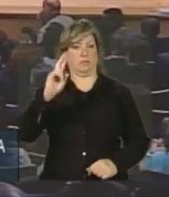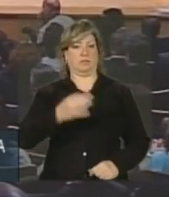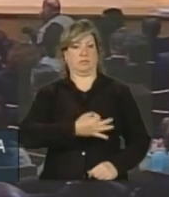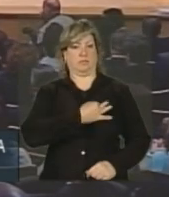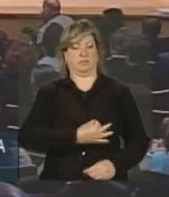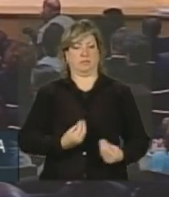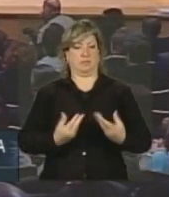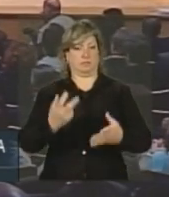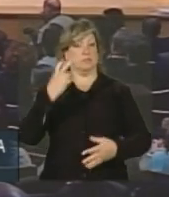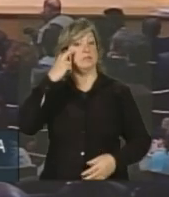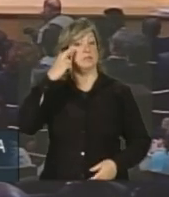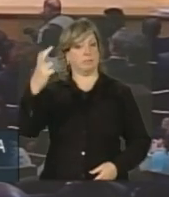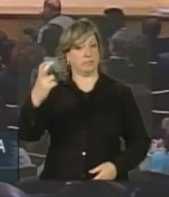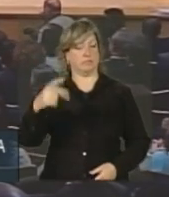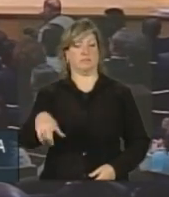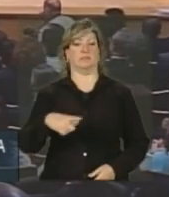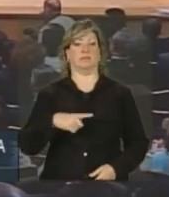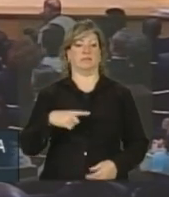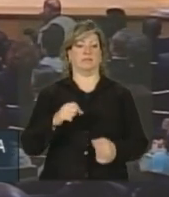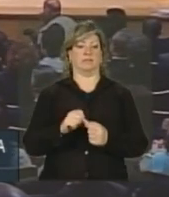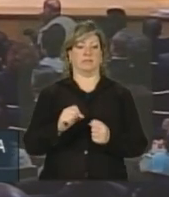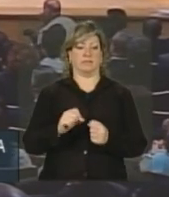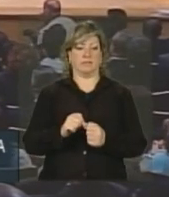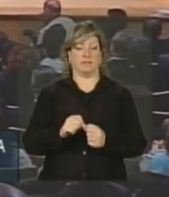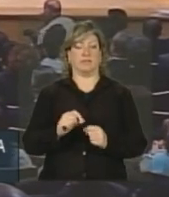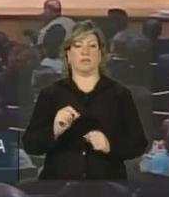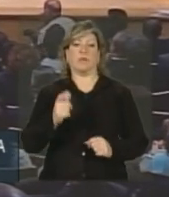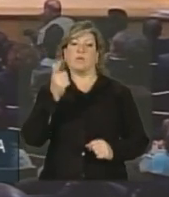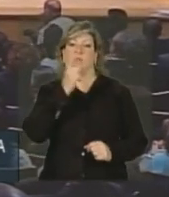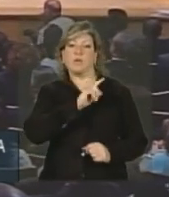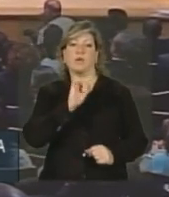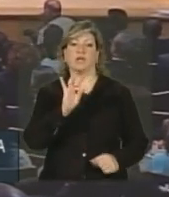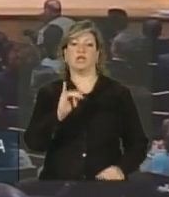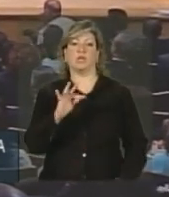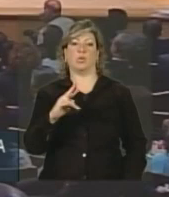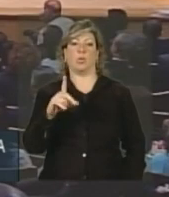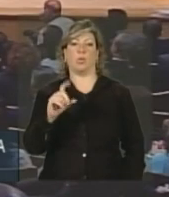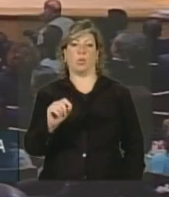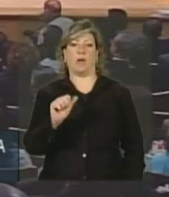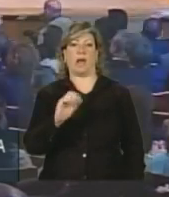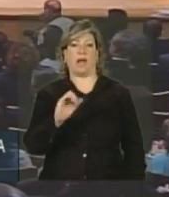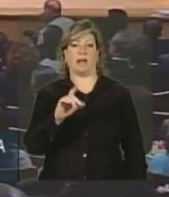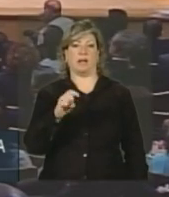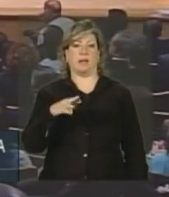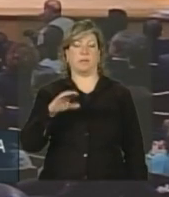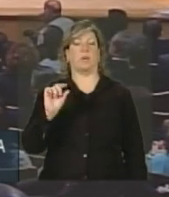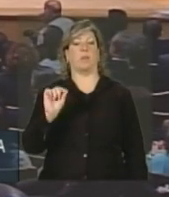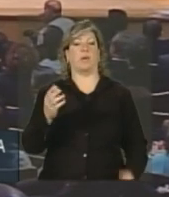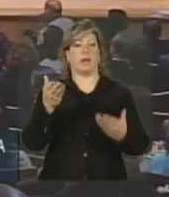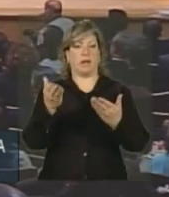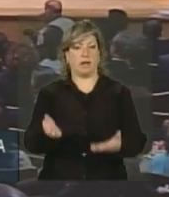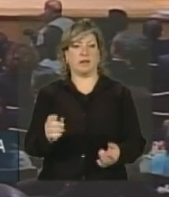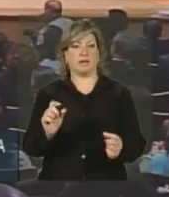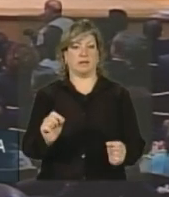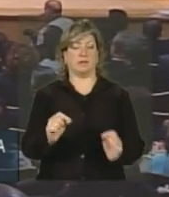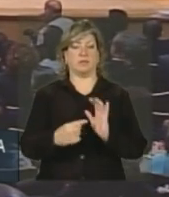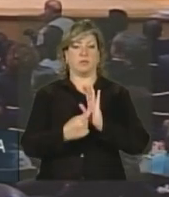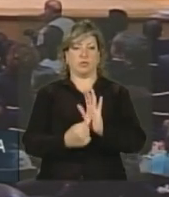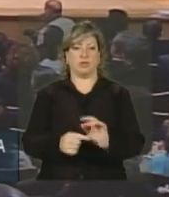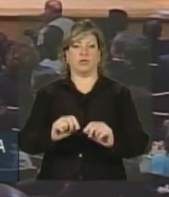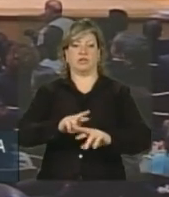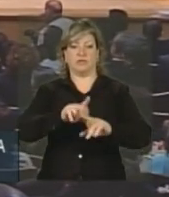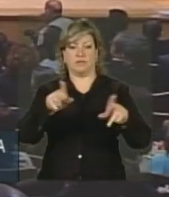mérito intelectual, materializado na obtenção de um título acadêmico por aquele que se distinguiu entre